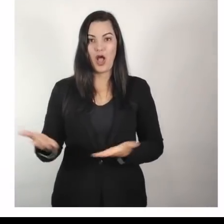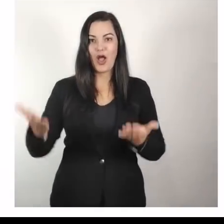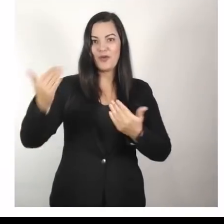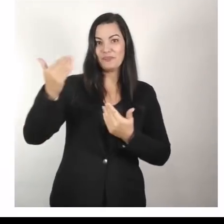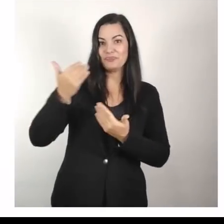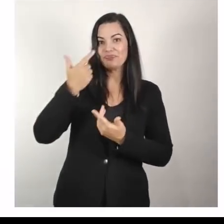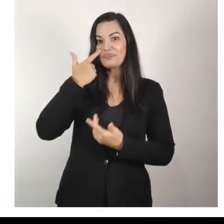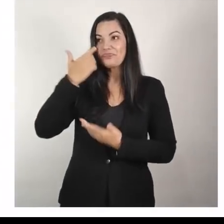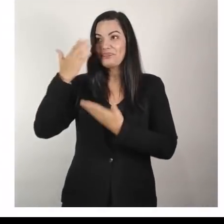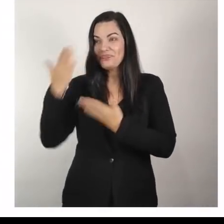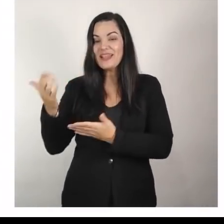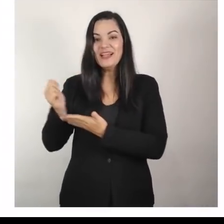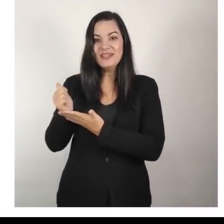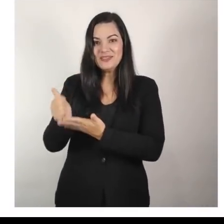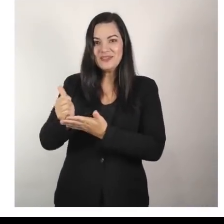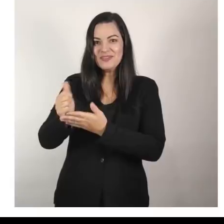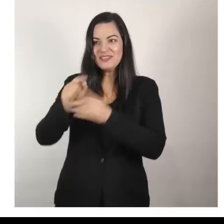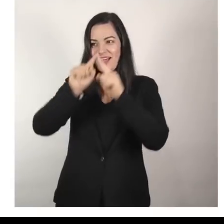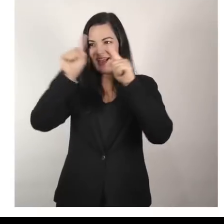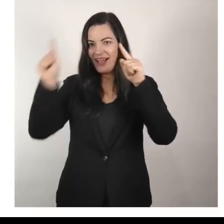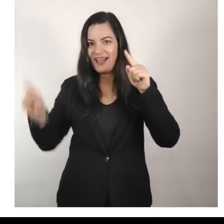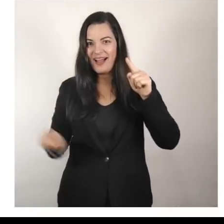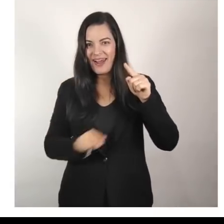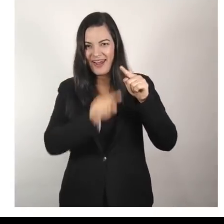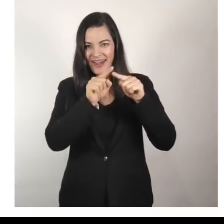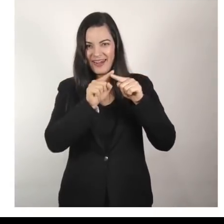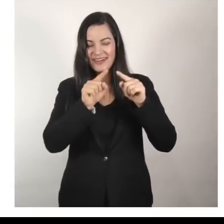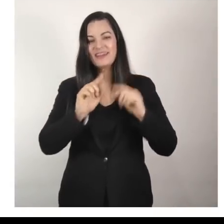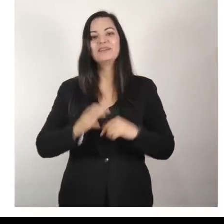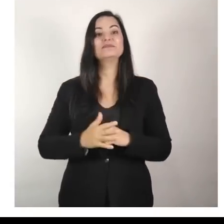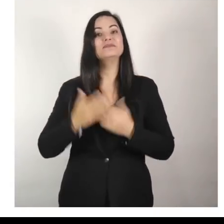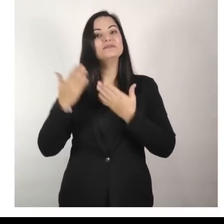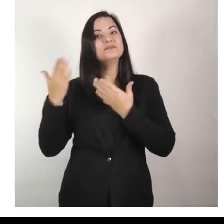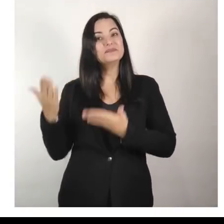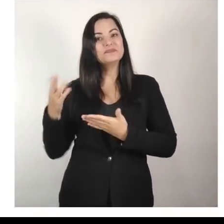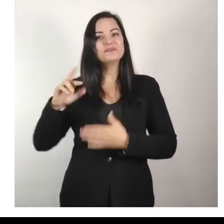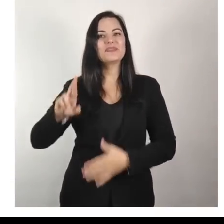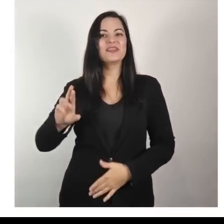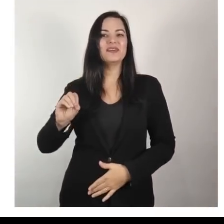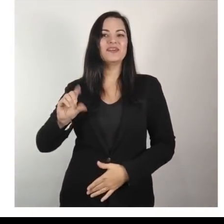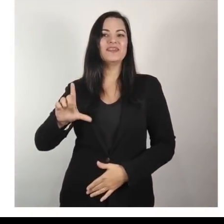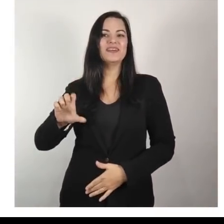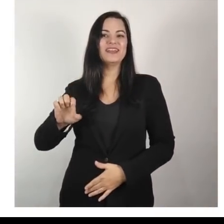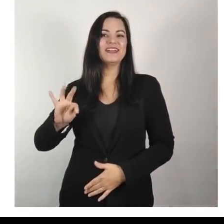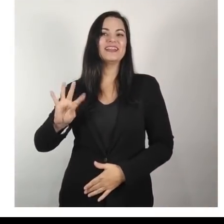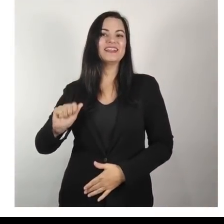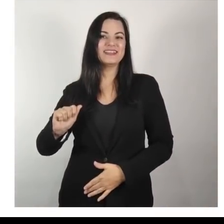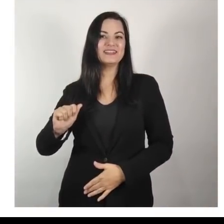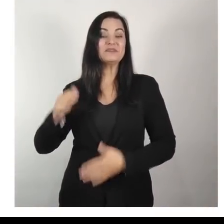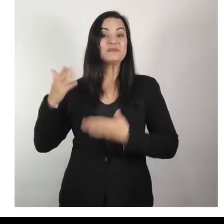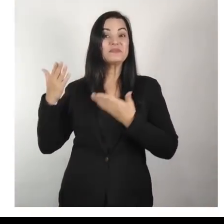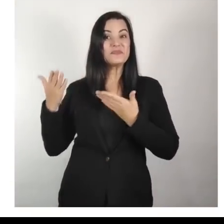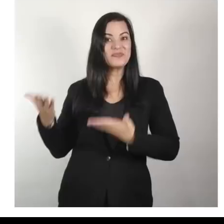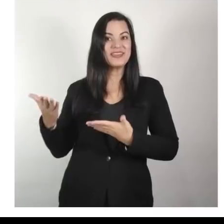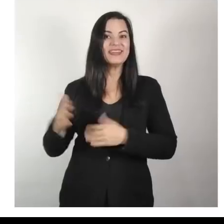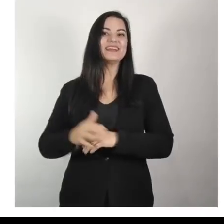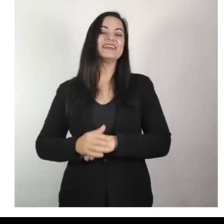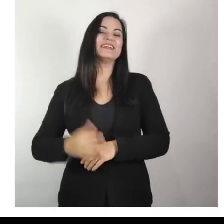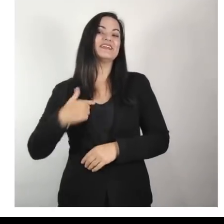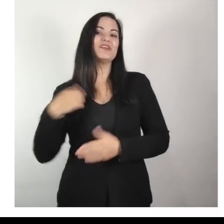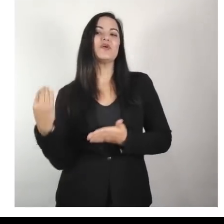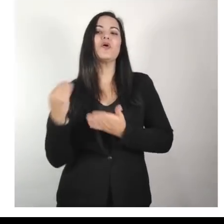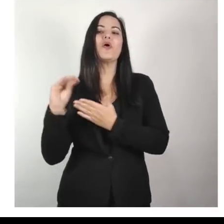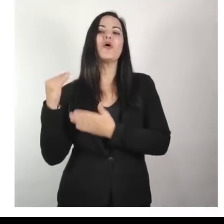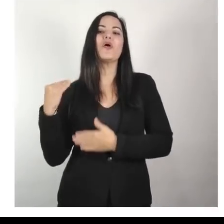Então, vamos lá. Olha só o que eu trouxe aqui para vocês. Eu trouxe uma roleta. Nessa roleta,